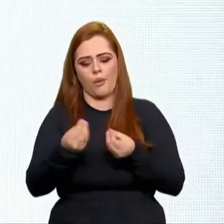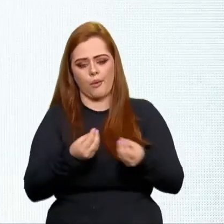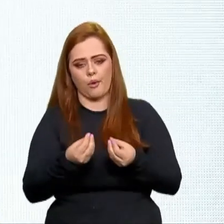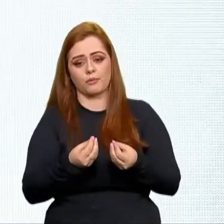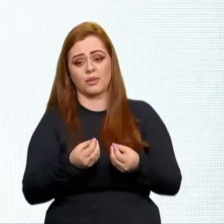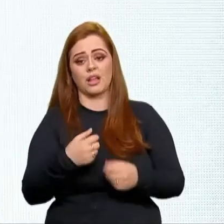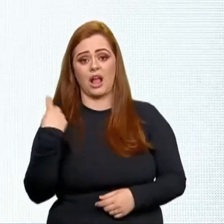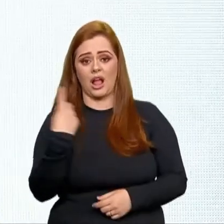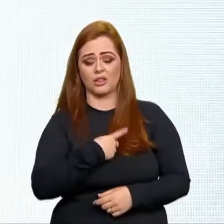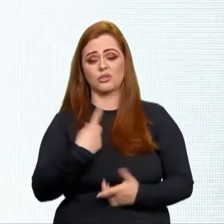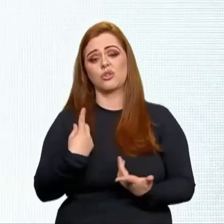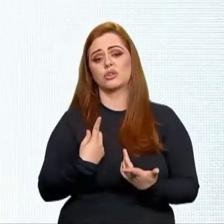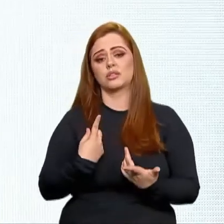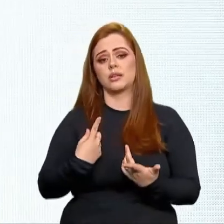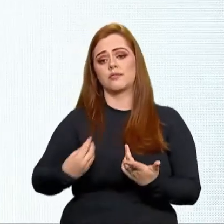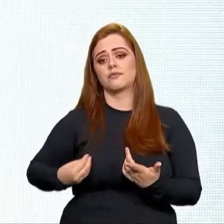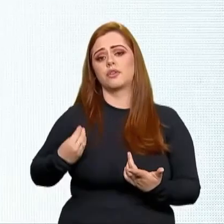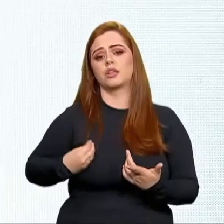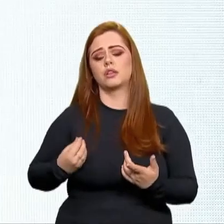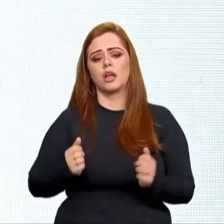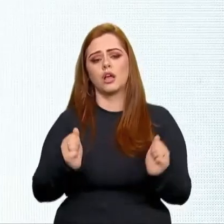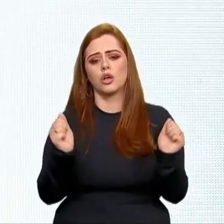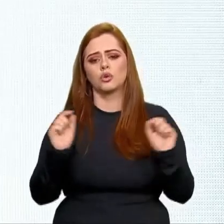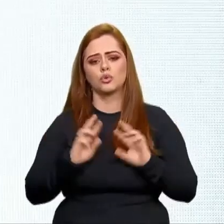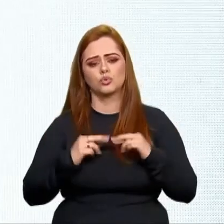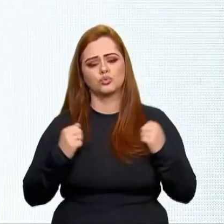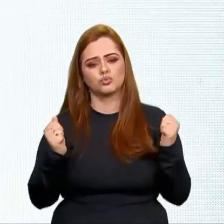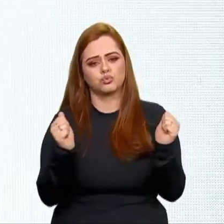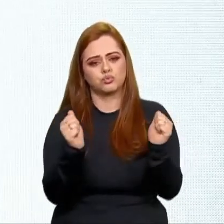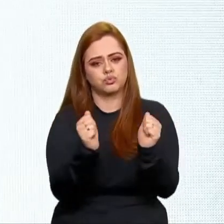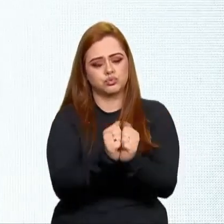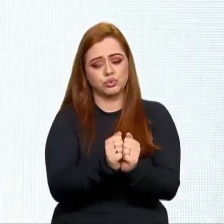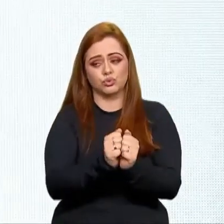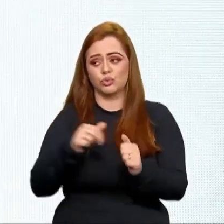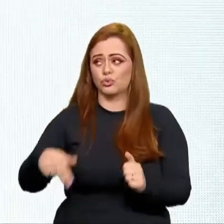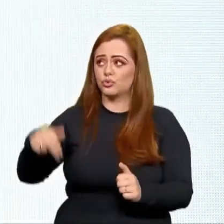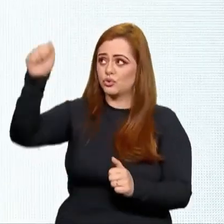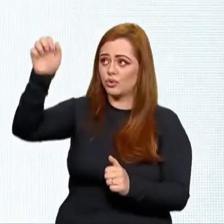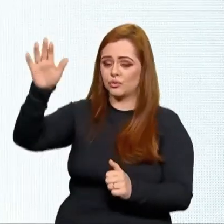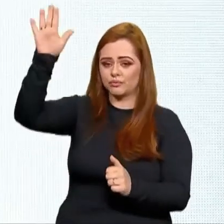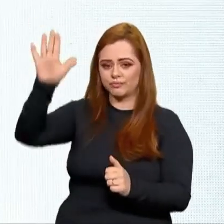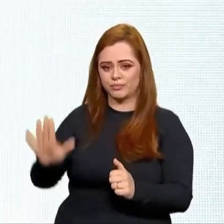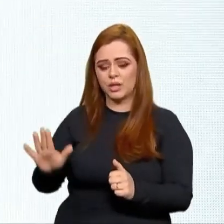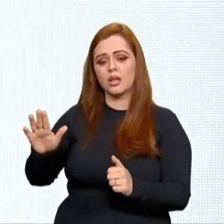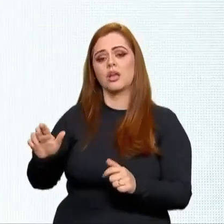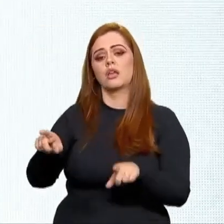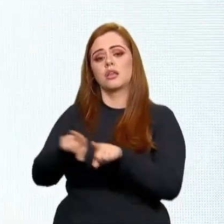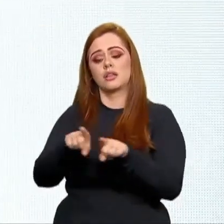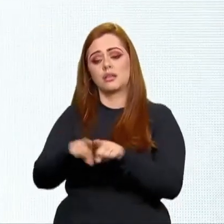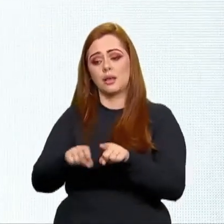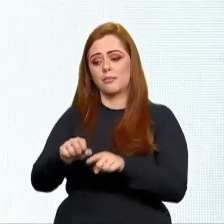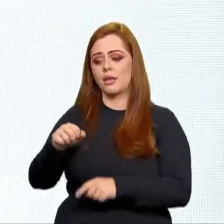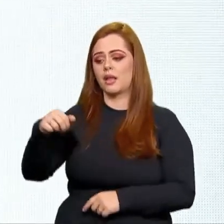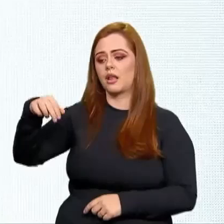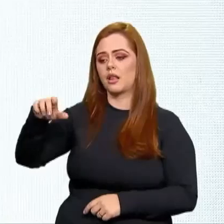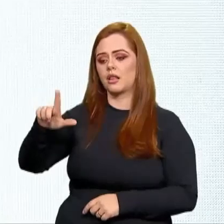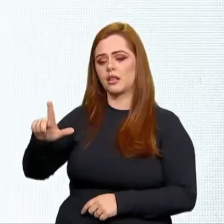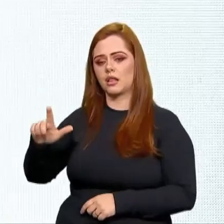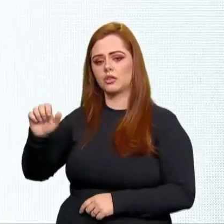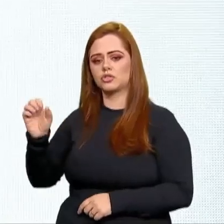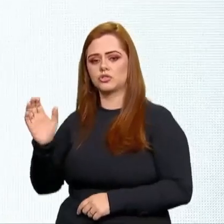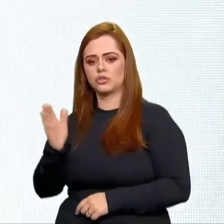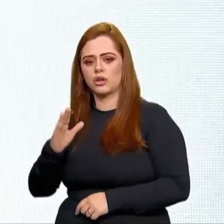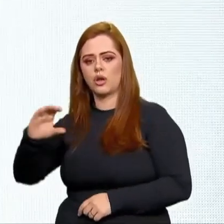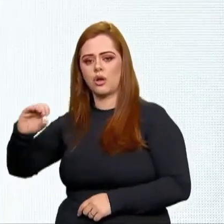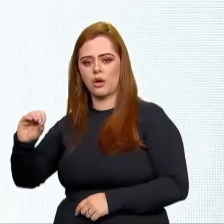chão, porque desenhamos a rosa dos ventos neste país, de norte a sul, de leste a oeste, de terra fértil e de um povo